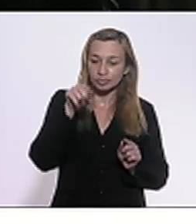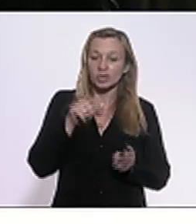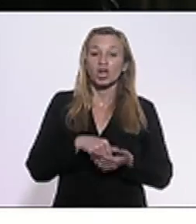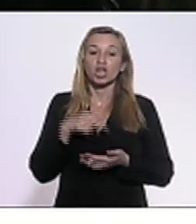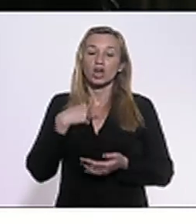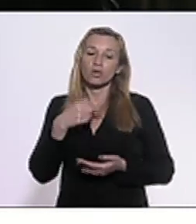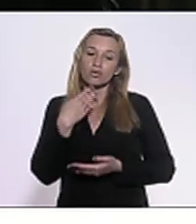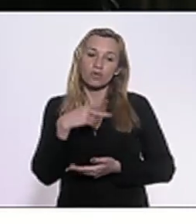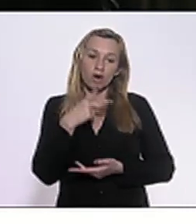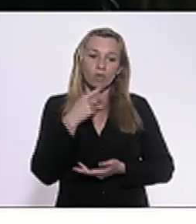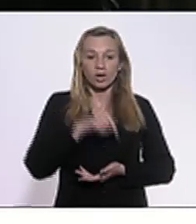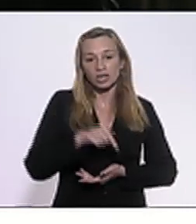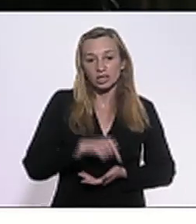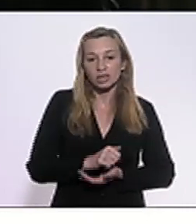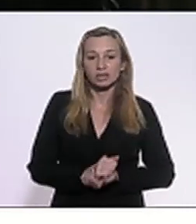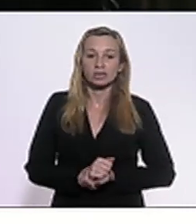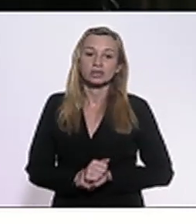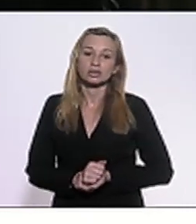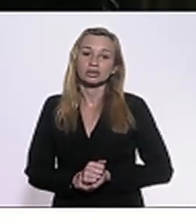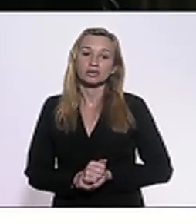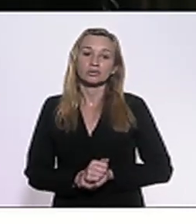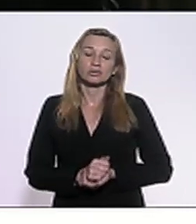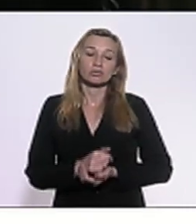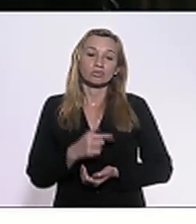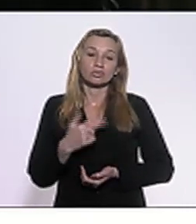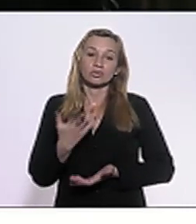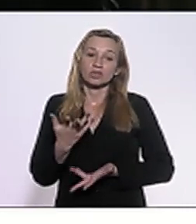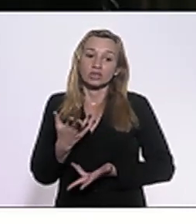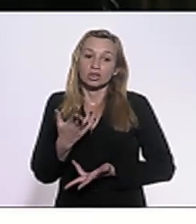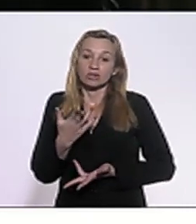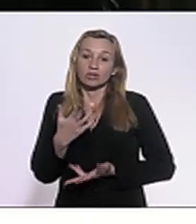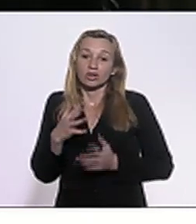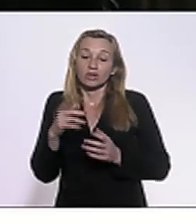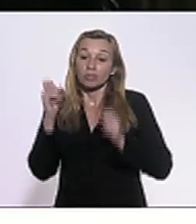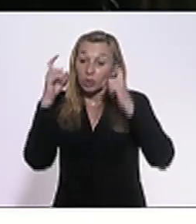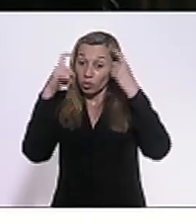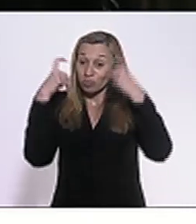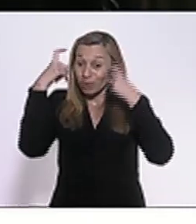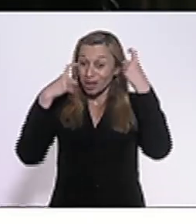que isso dá para a gente nem dormir, né?